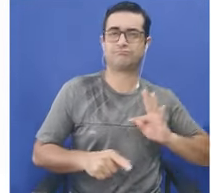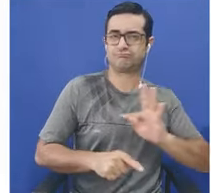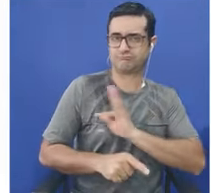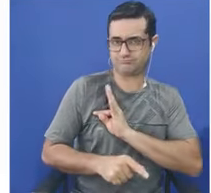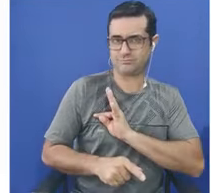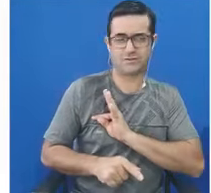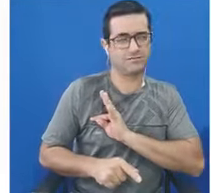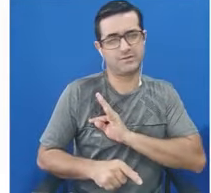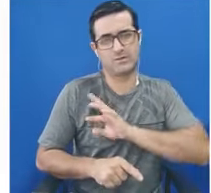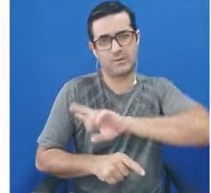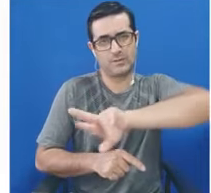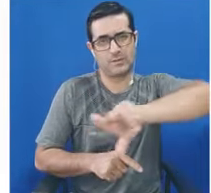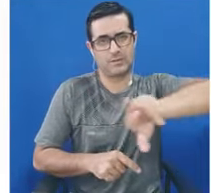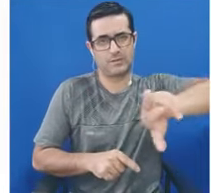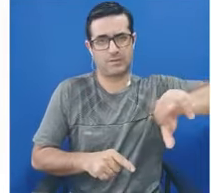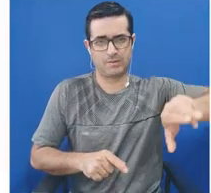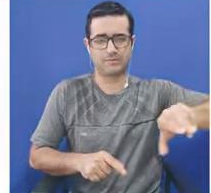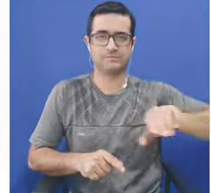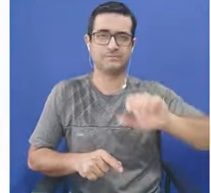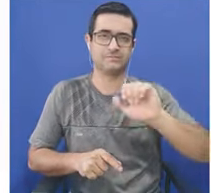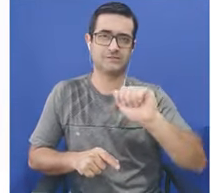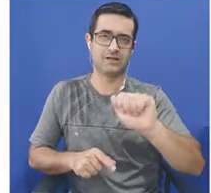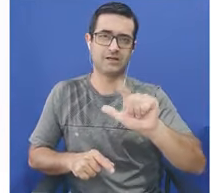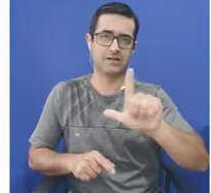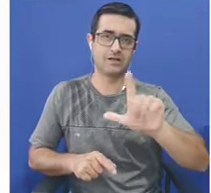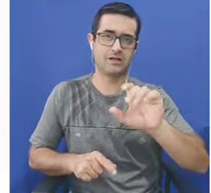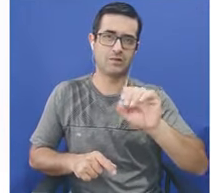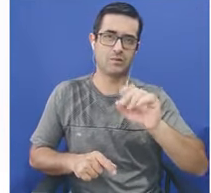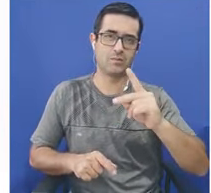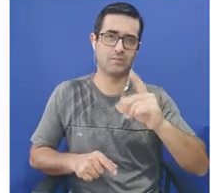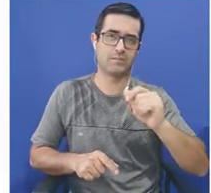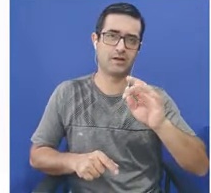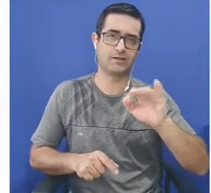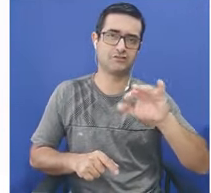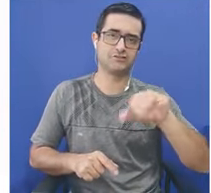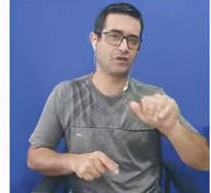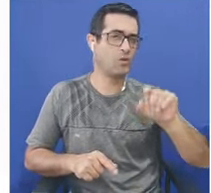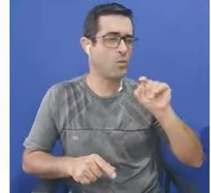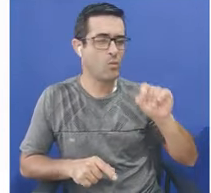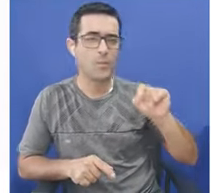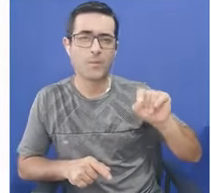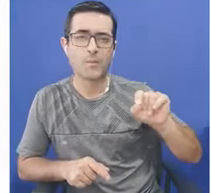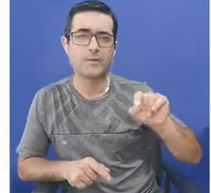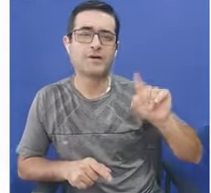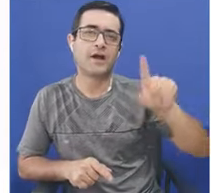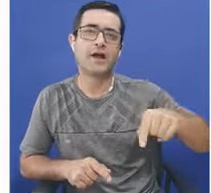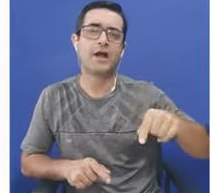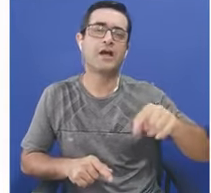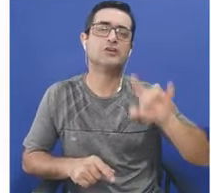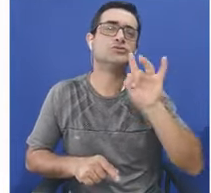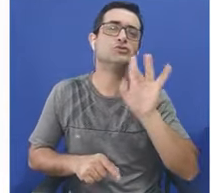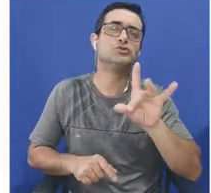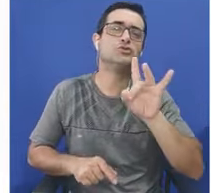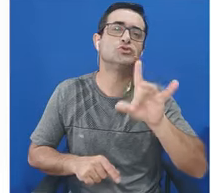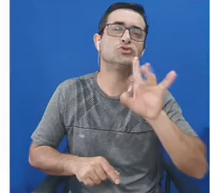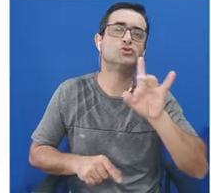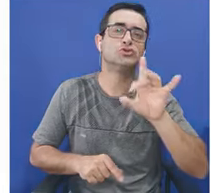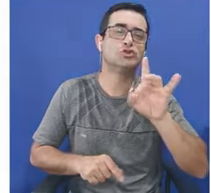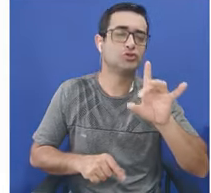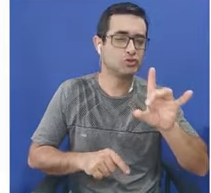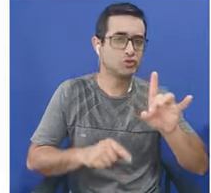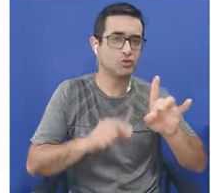homeopatia, a alotropia, né? A alopatia, desculpa. Ela vai ser